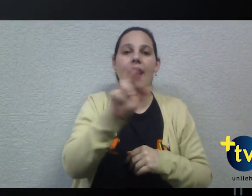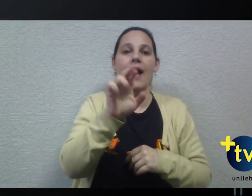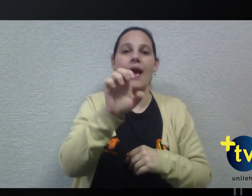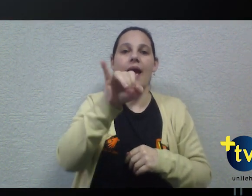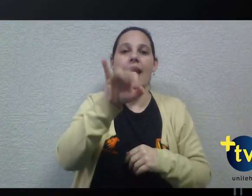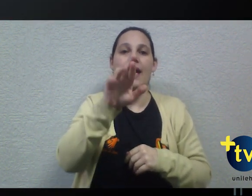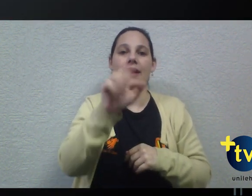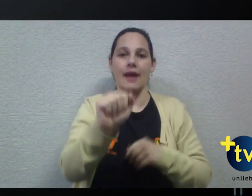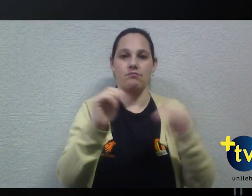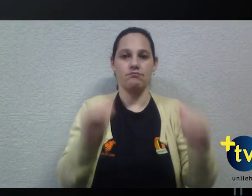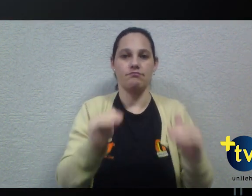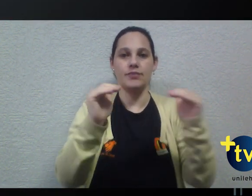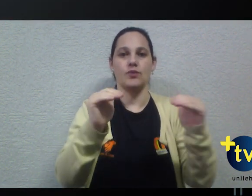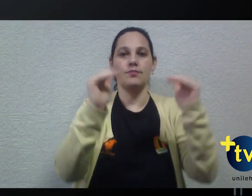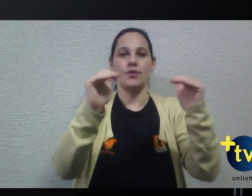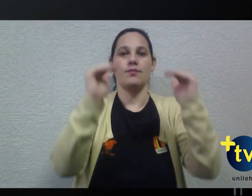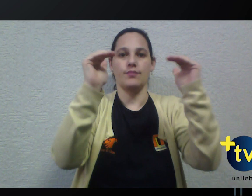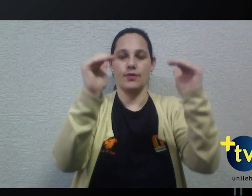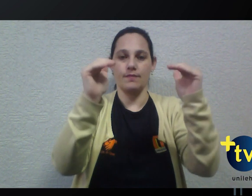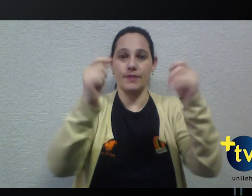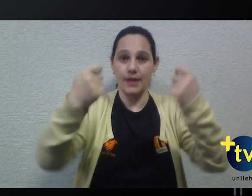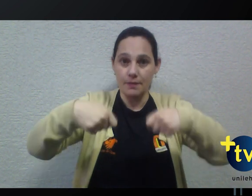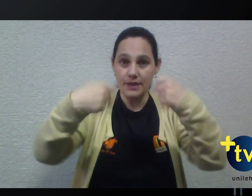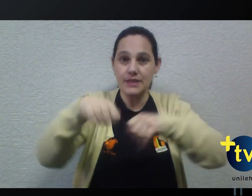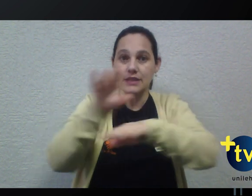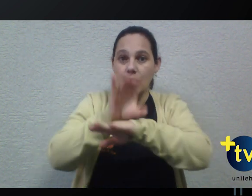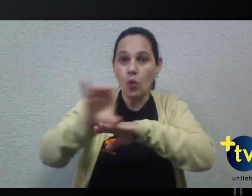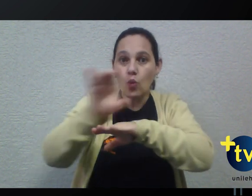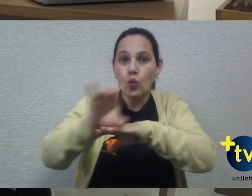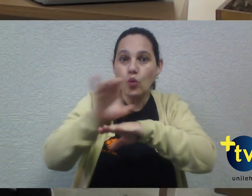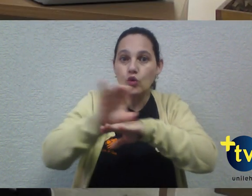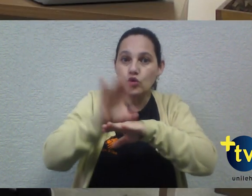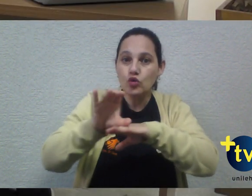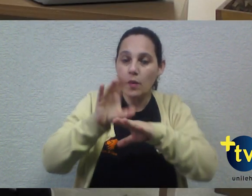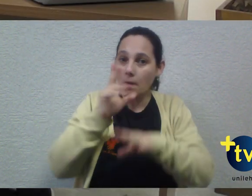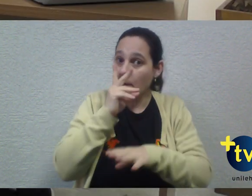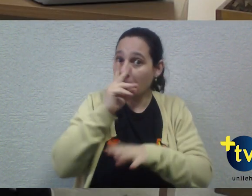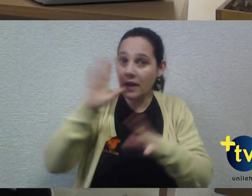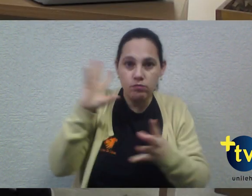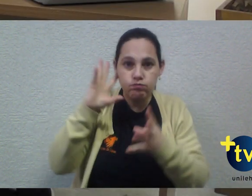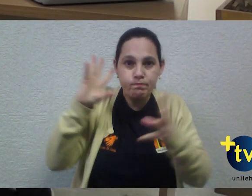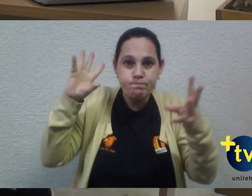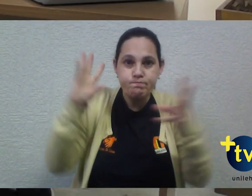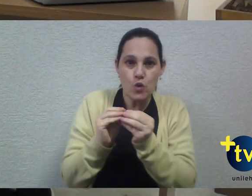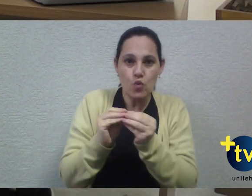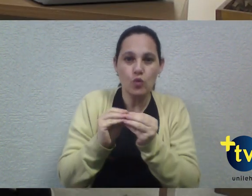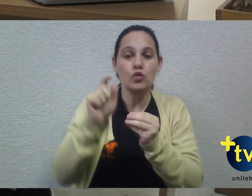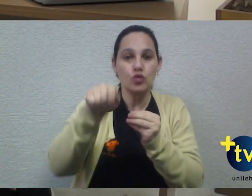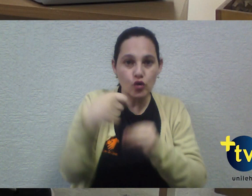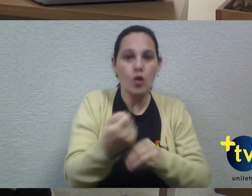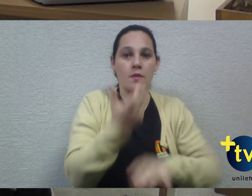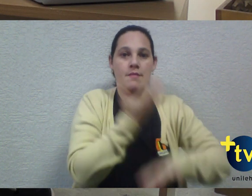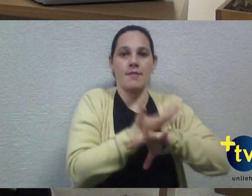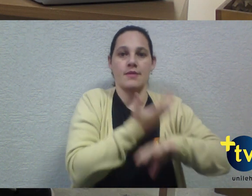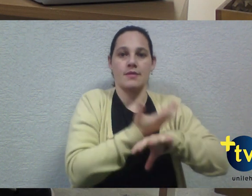artificial. E o primeiro deles é você escolher um curso que seja mais compatível dentro da grade curricular